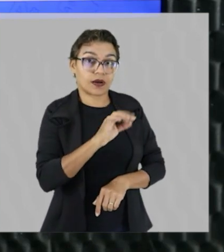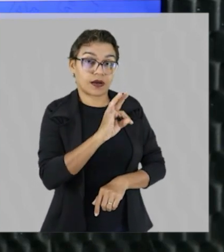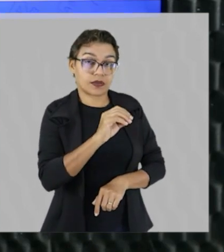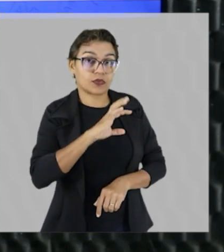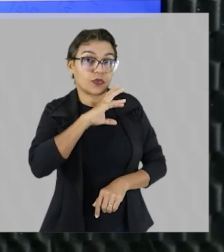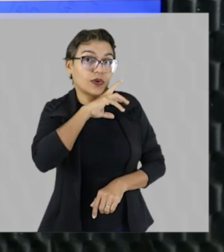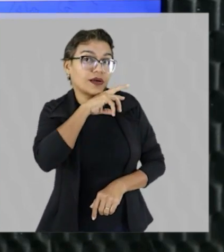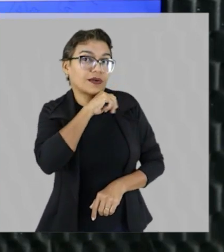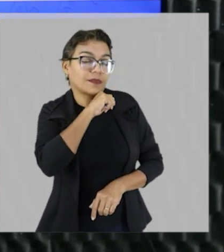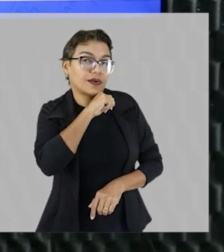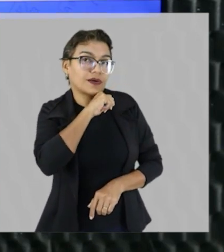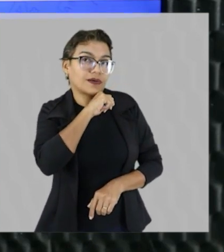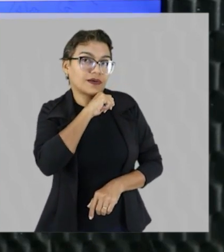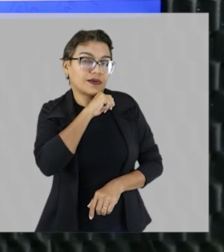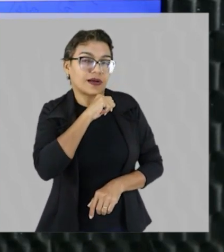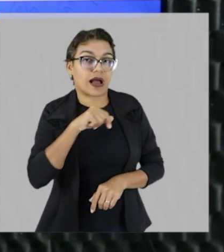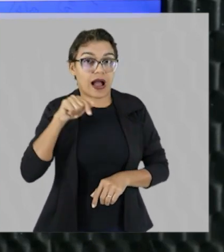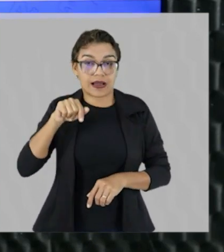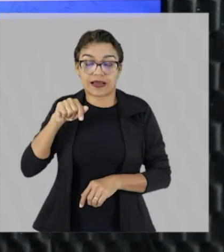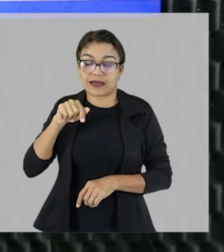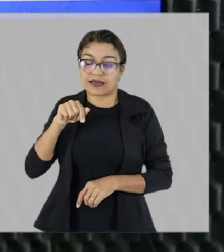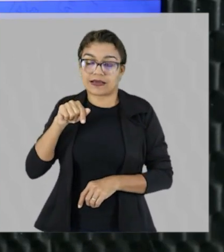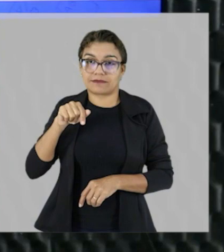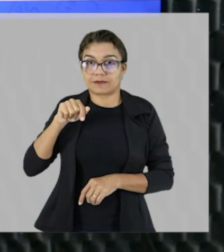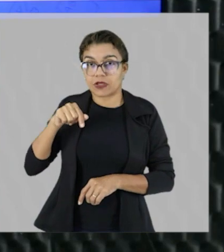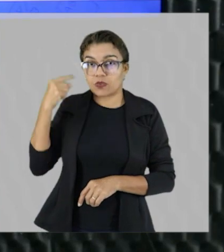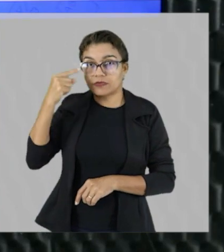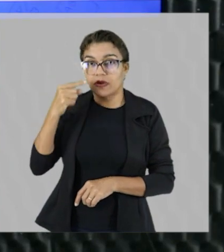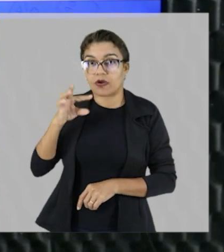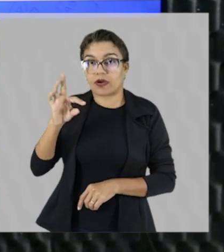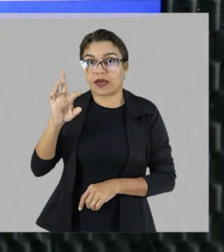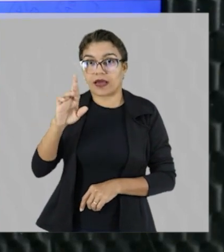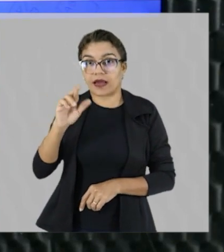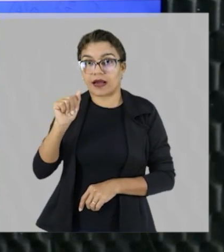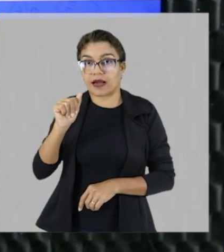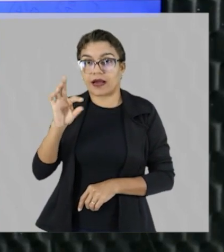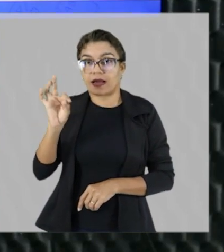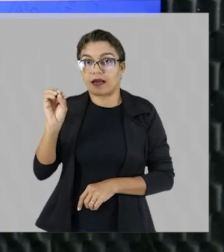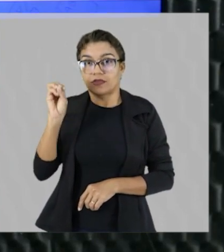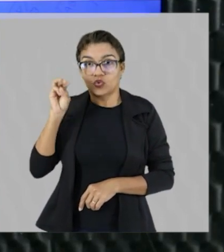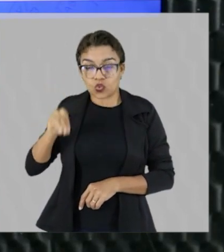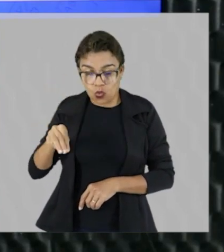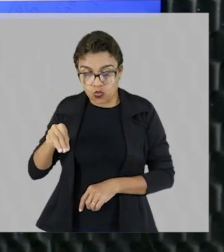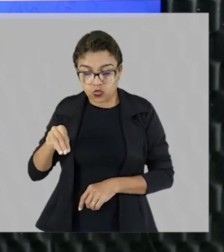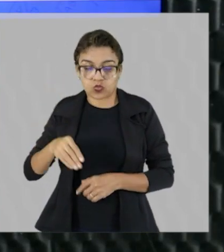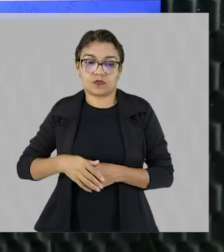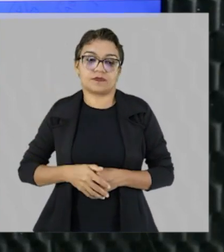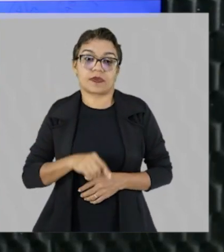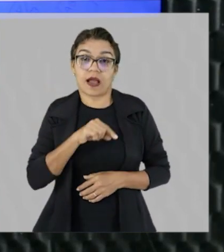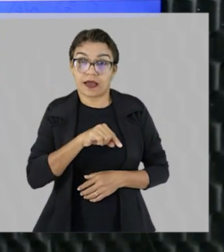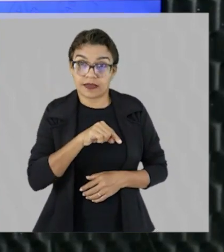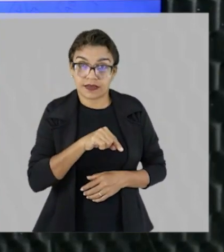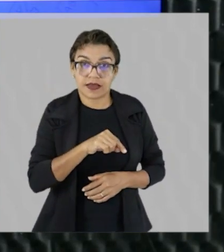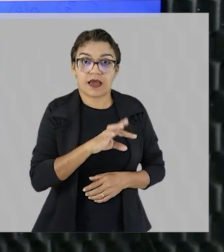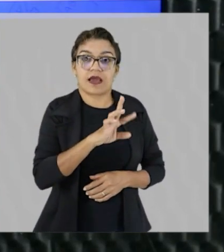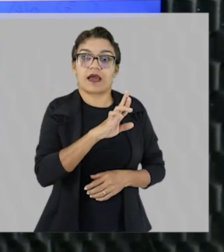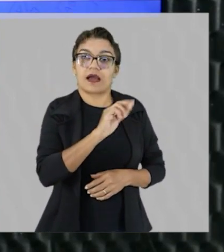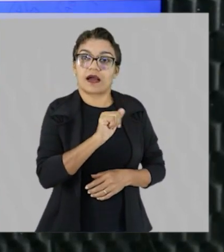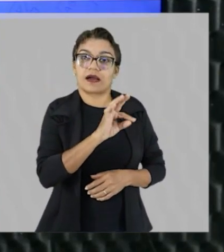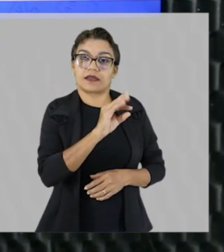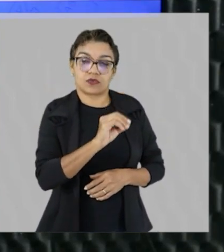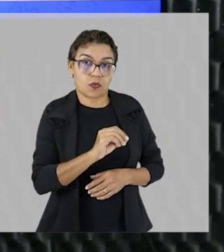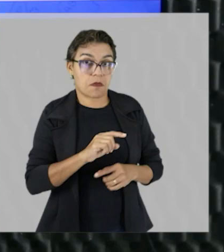animal é raton, né? Raton em espanhol. Mas quando você não tem essa habilidade